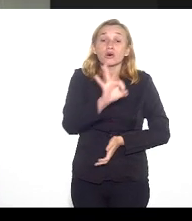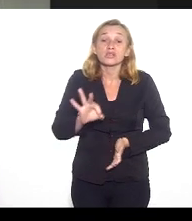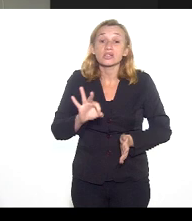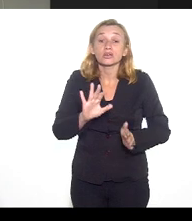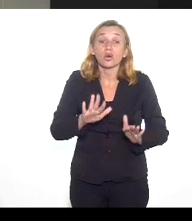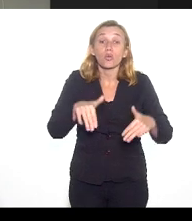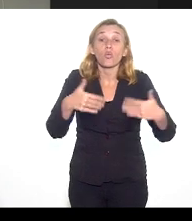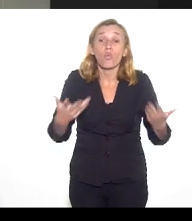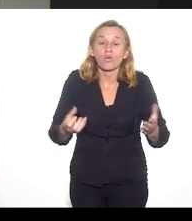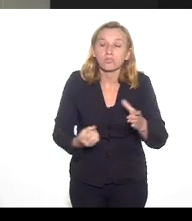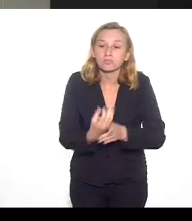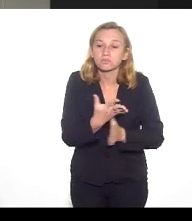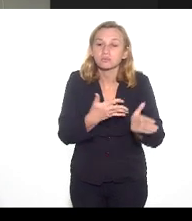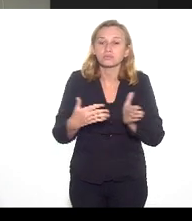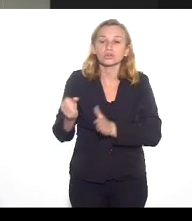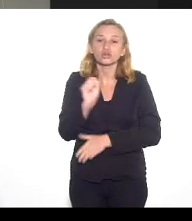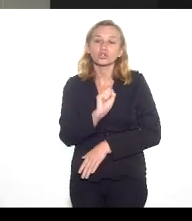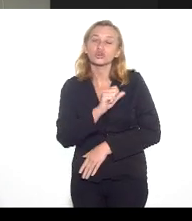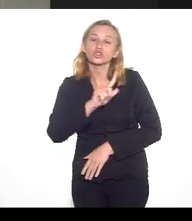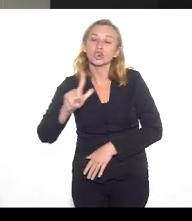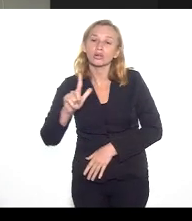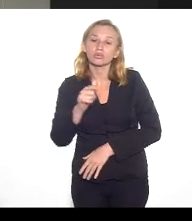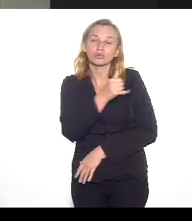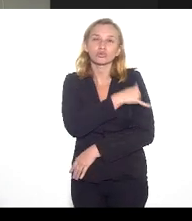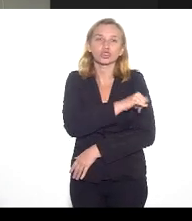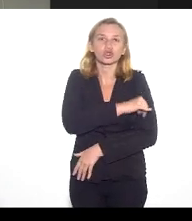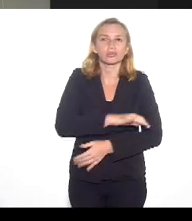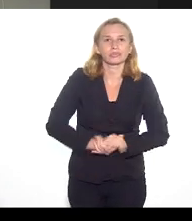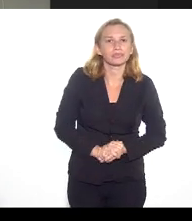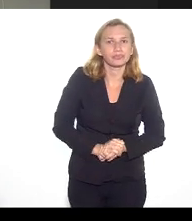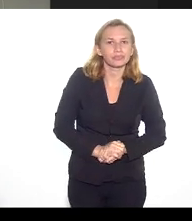da produção da Shell no Rio de Janeiro.